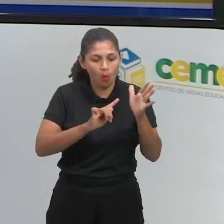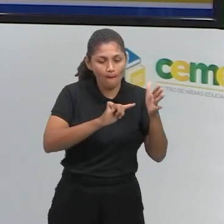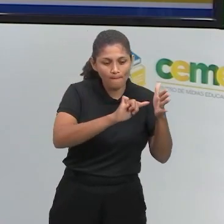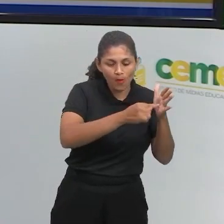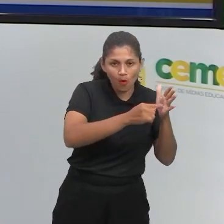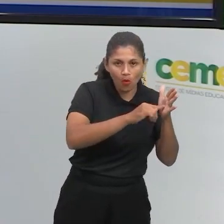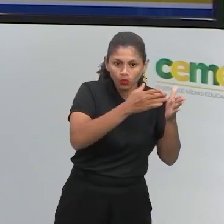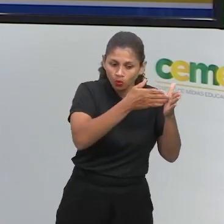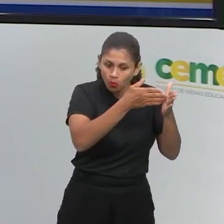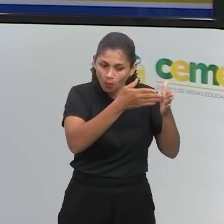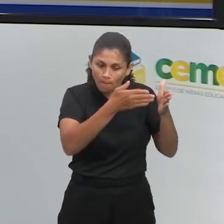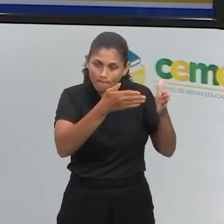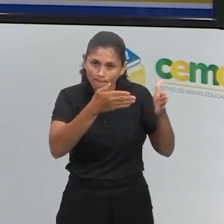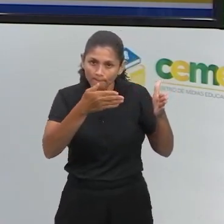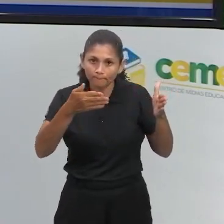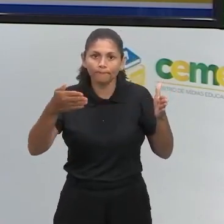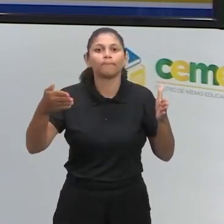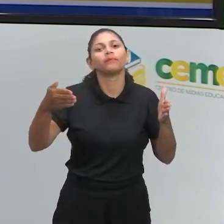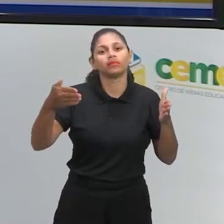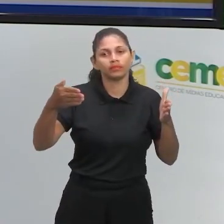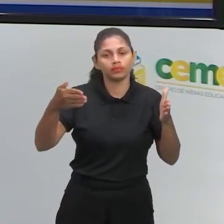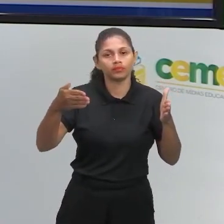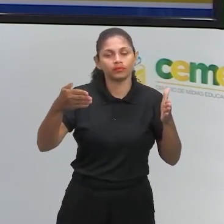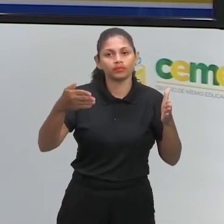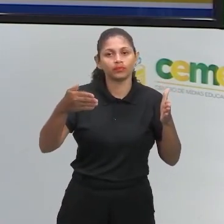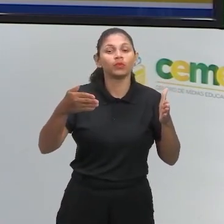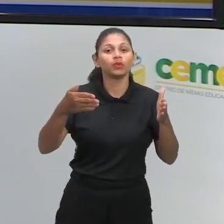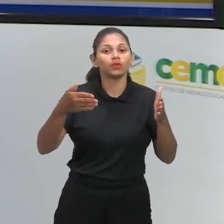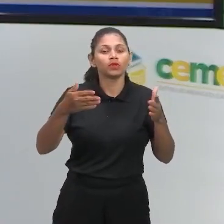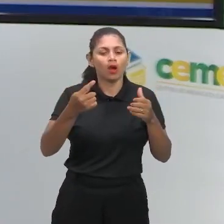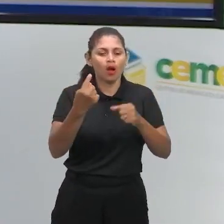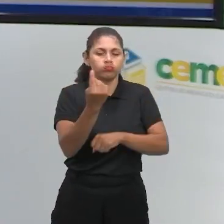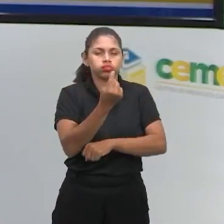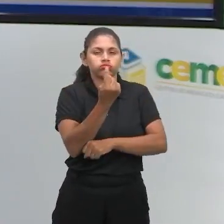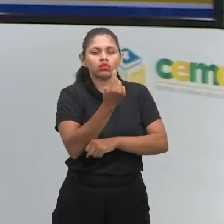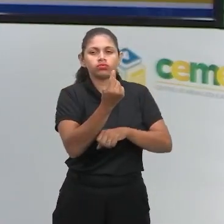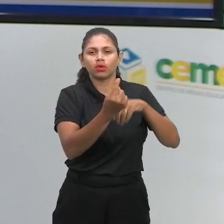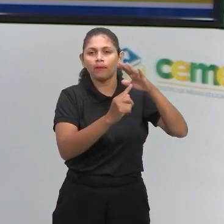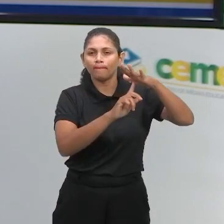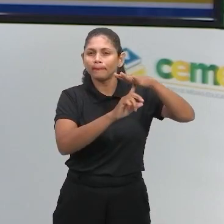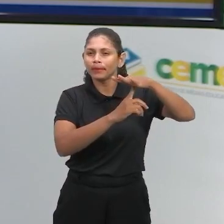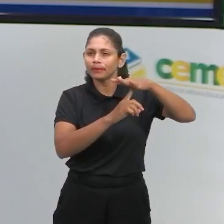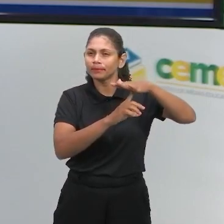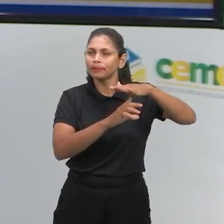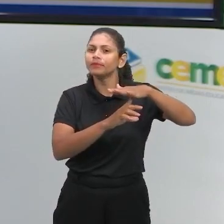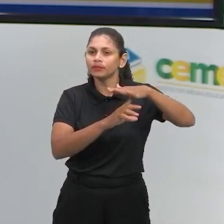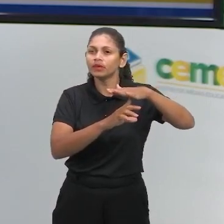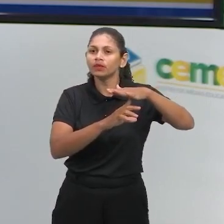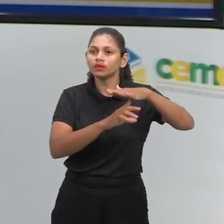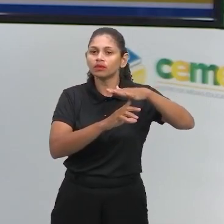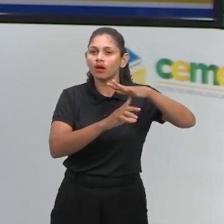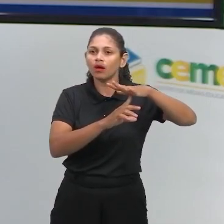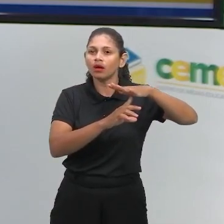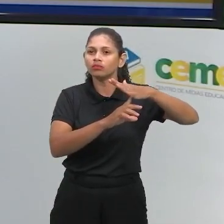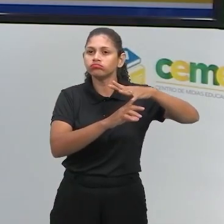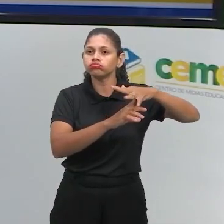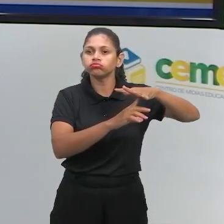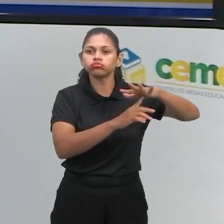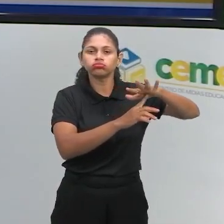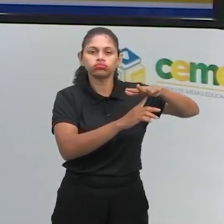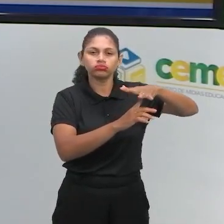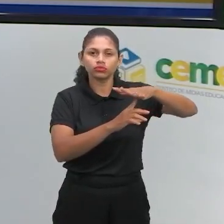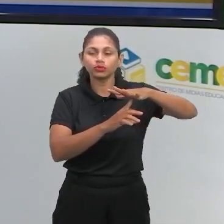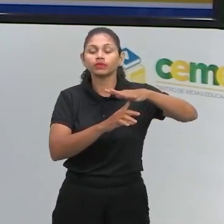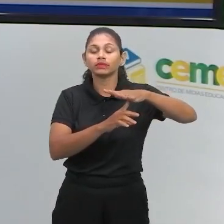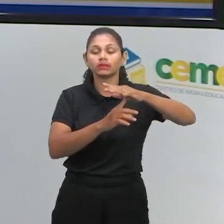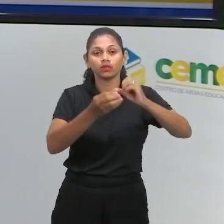Esse helicóptero ele está saindo de um ponto de partida, geralmente é um ponto alto, né? E ele vai fazer um movimento. Dentro